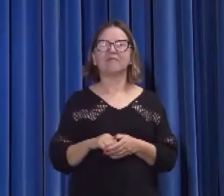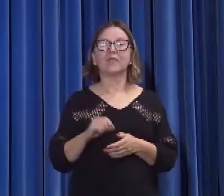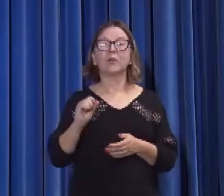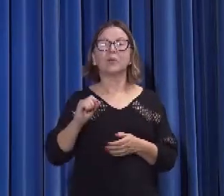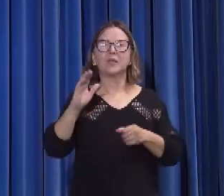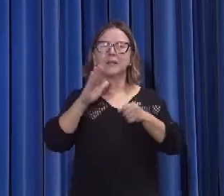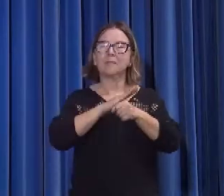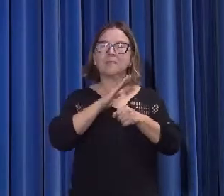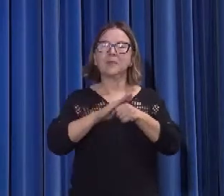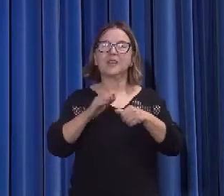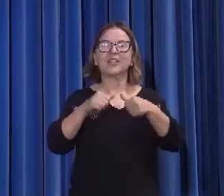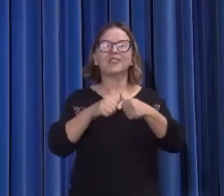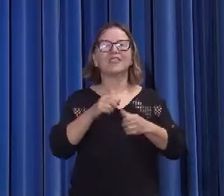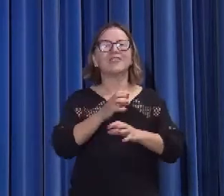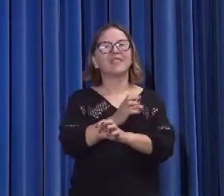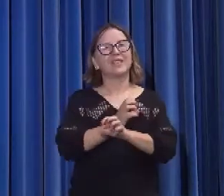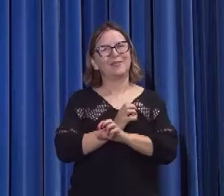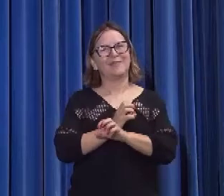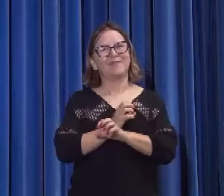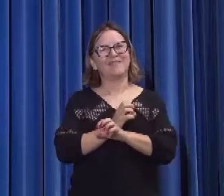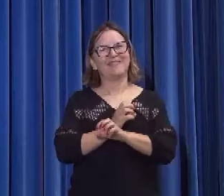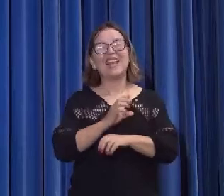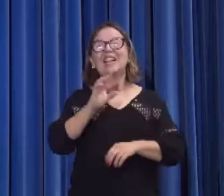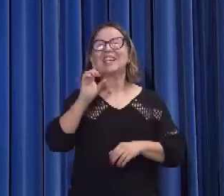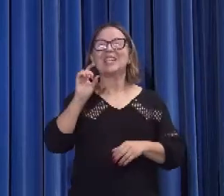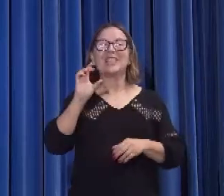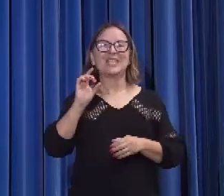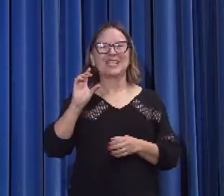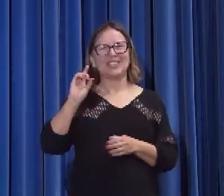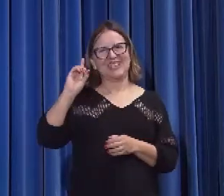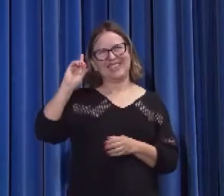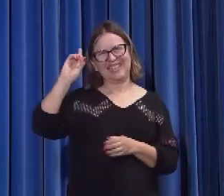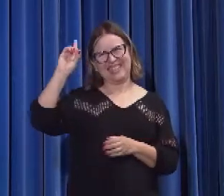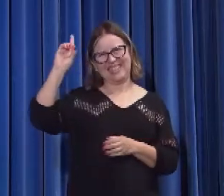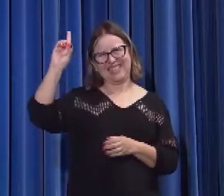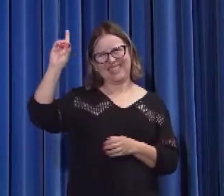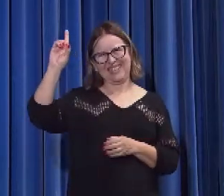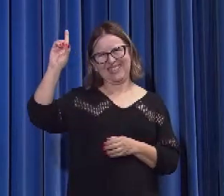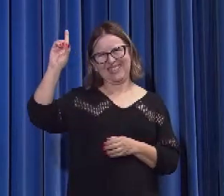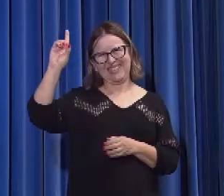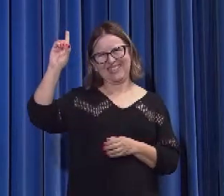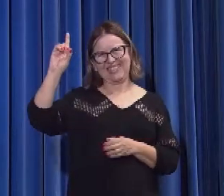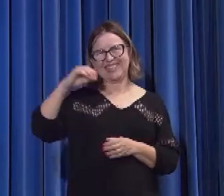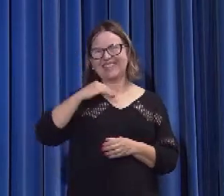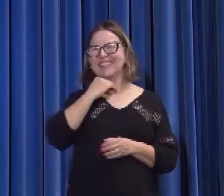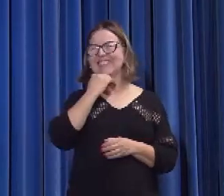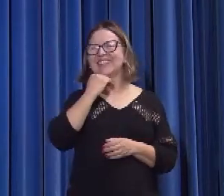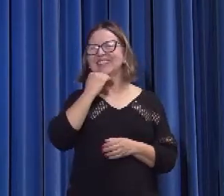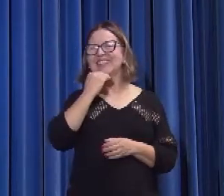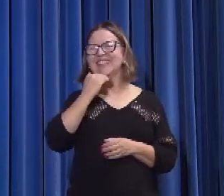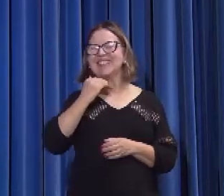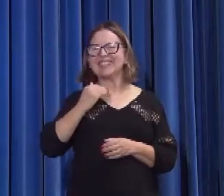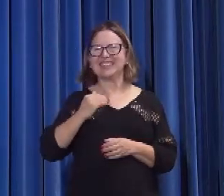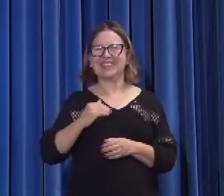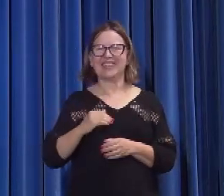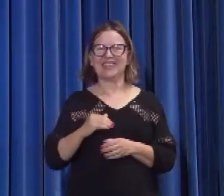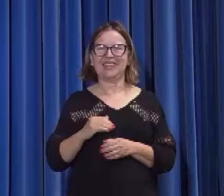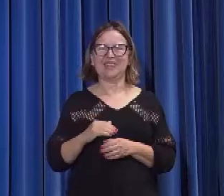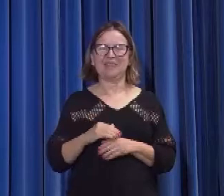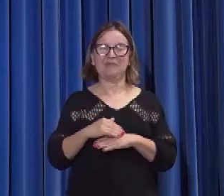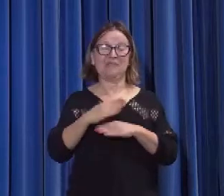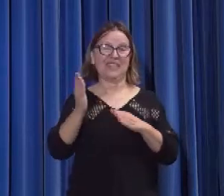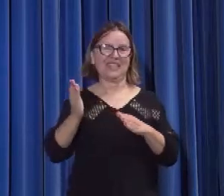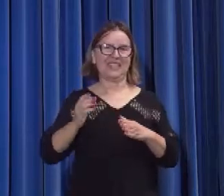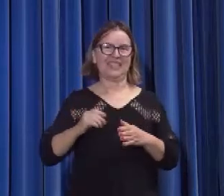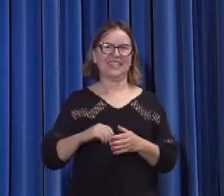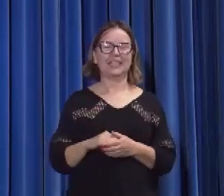vazio? É Deus. Nada mais vai preenchê-lo. O que nós estamos querendo dizer com